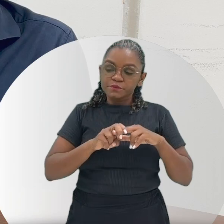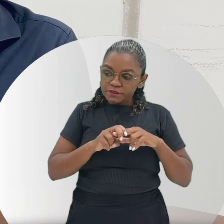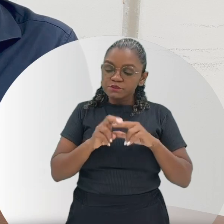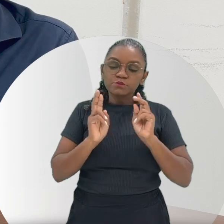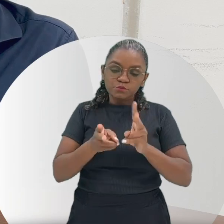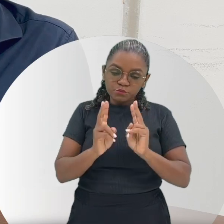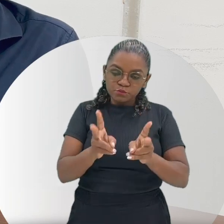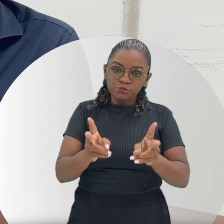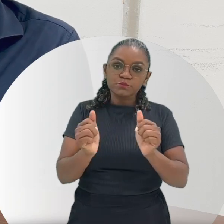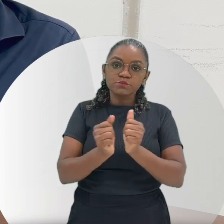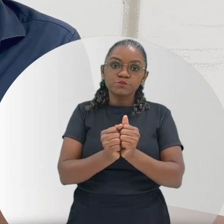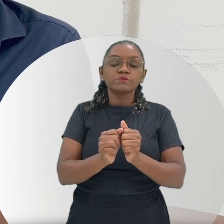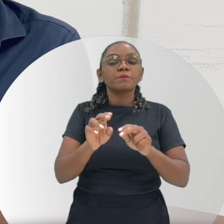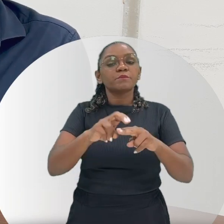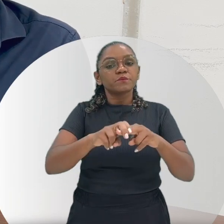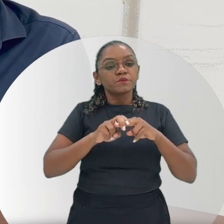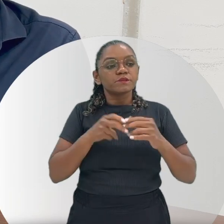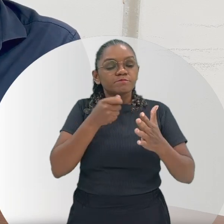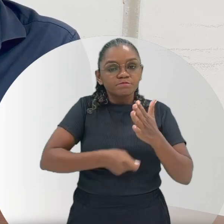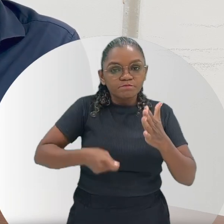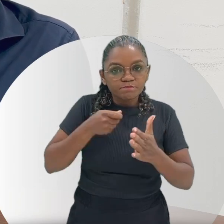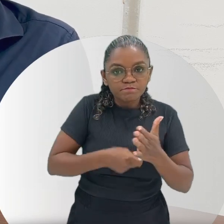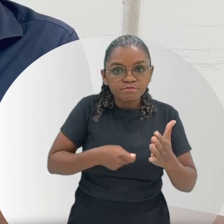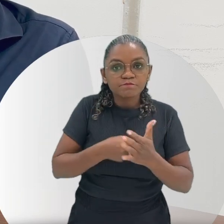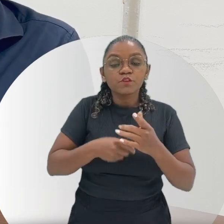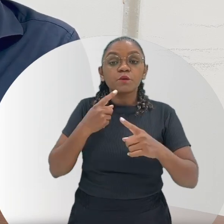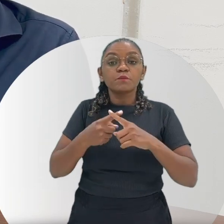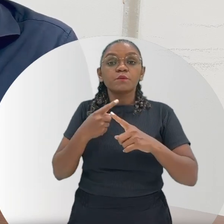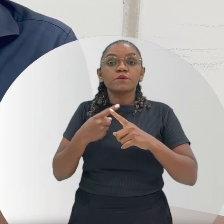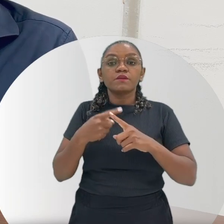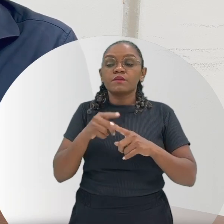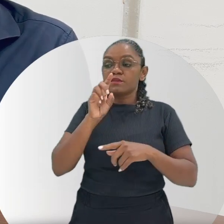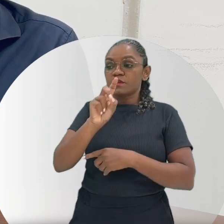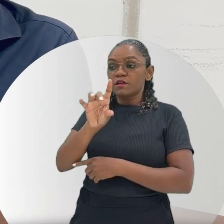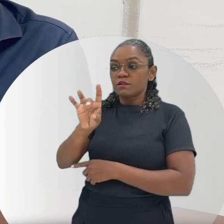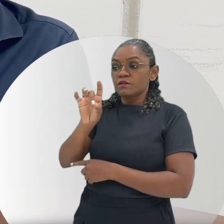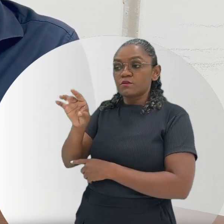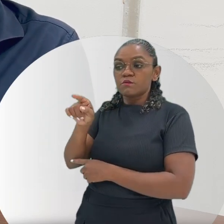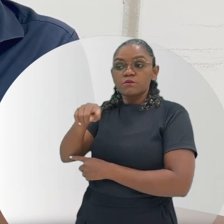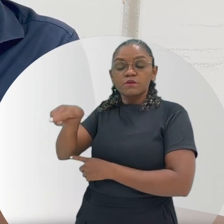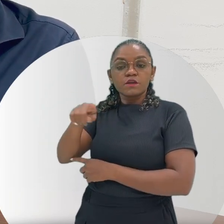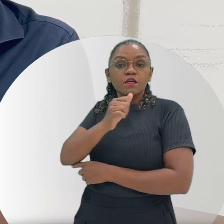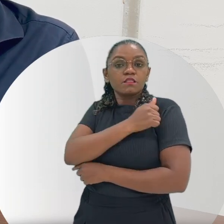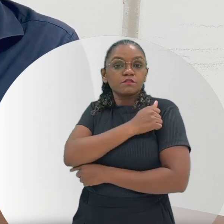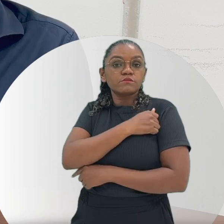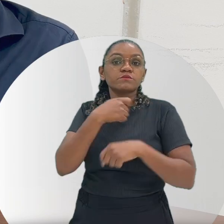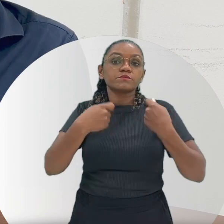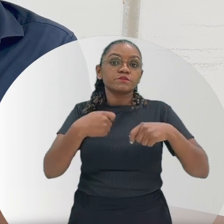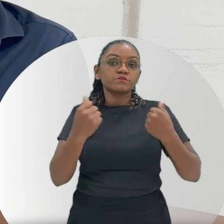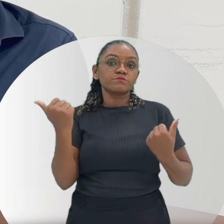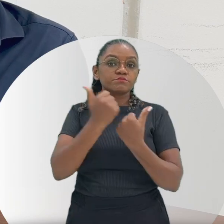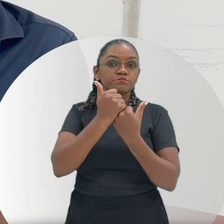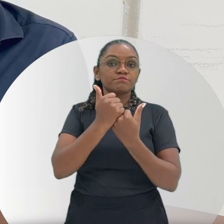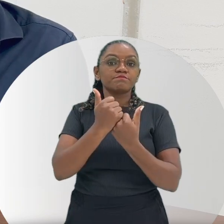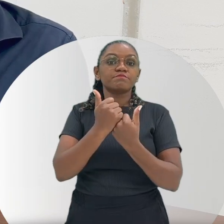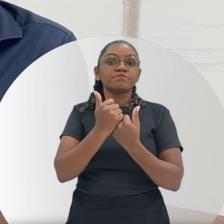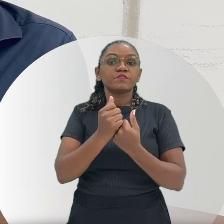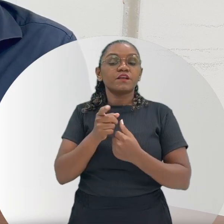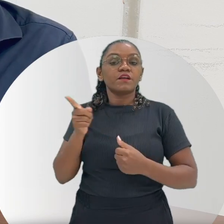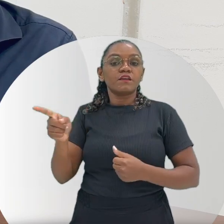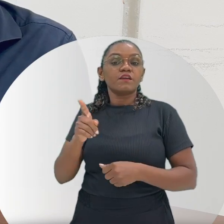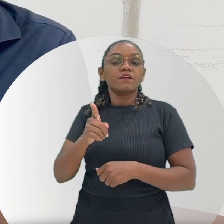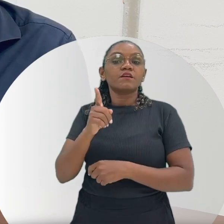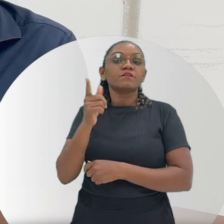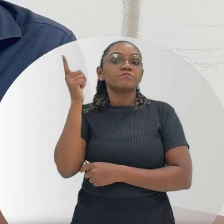para que cada aluno sinta-se no IFRO o lugar que ele tenha suporte, que seja âncora para ele ganhar